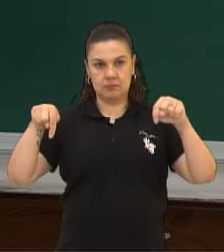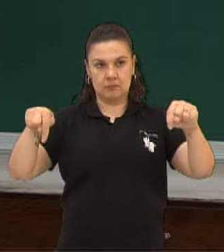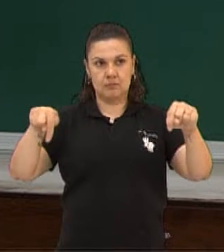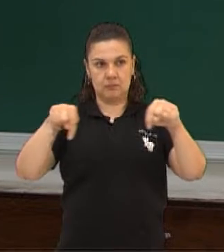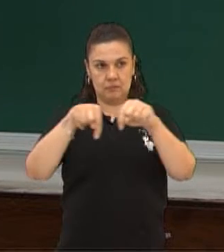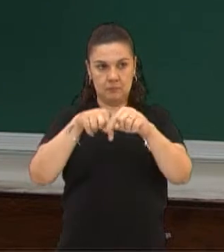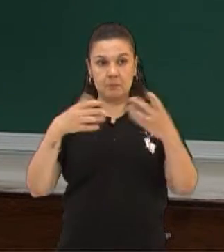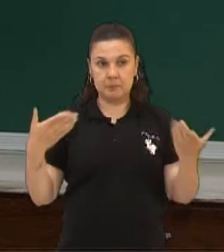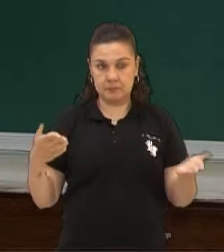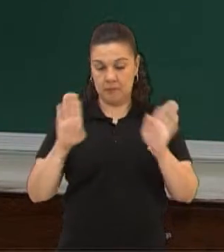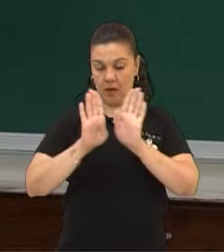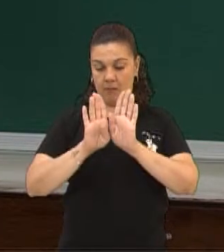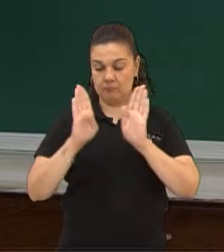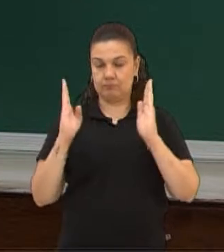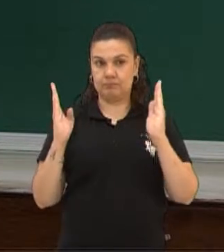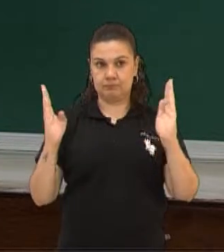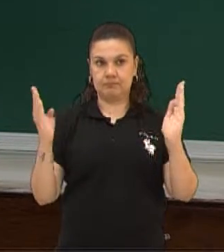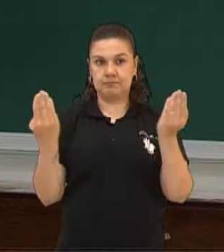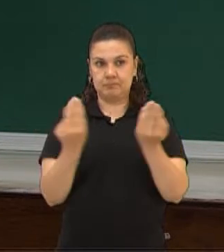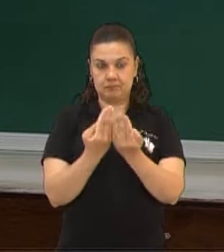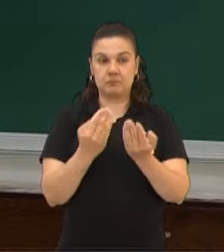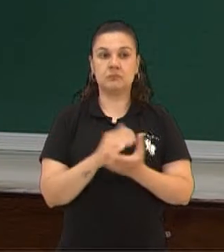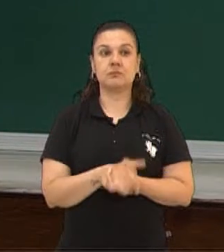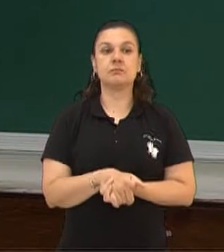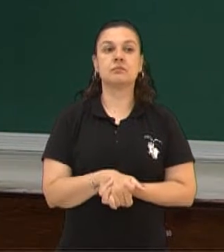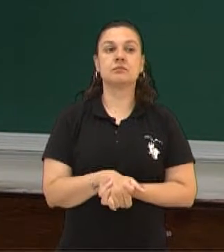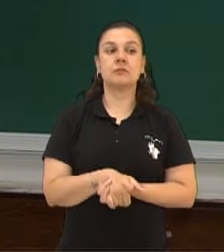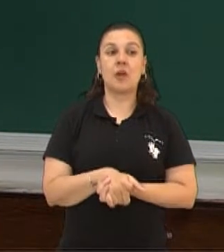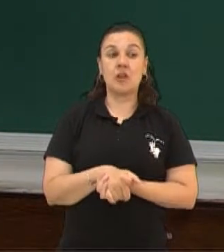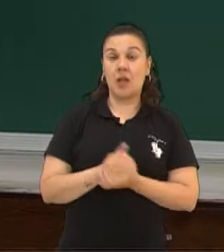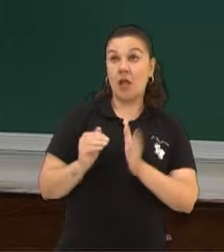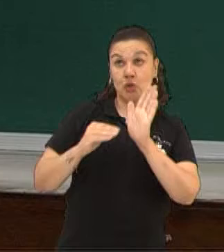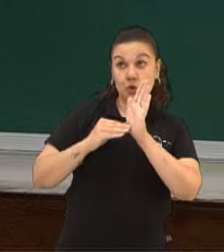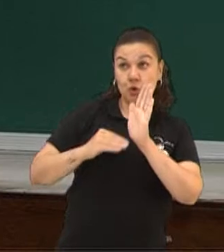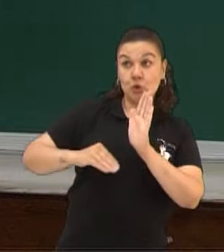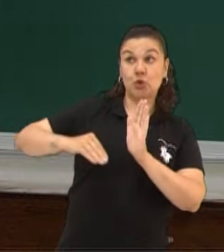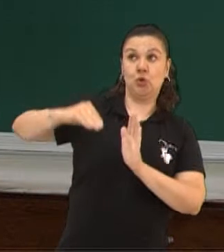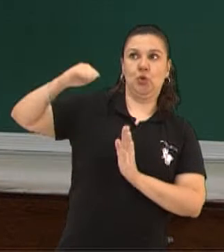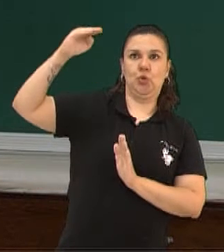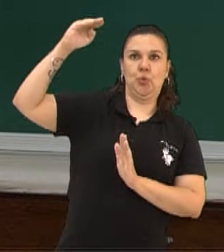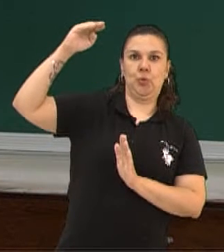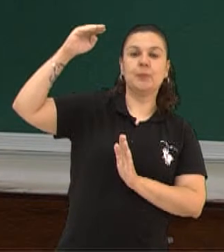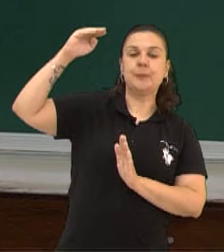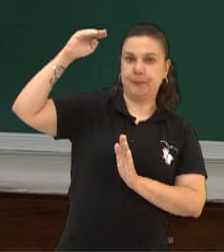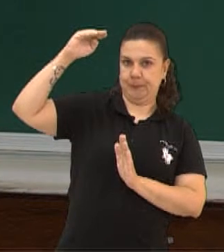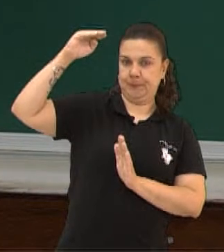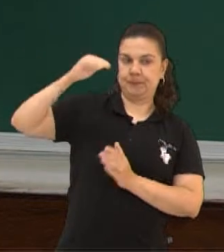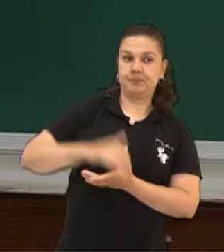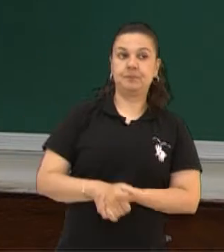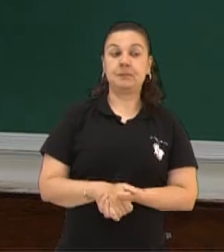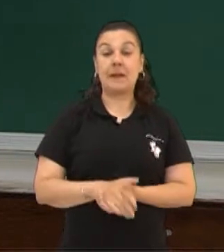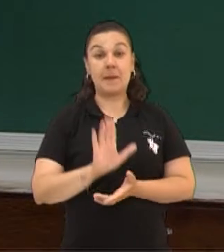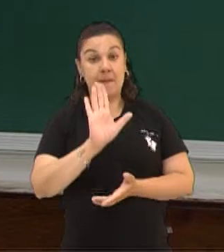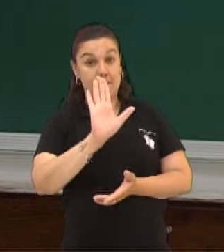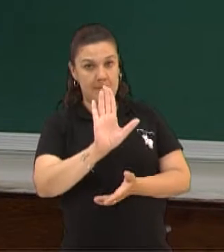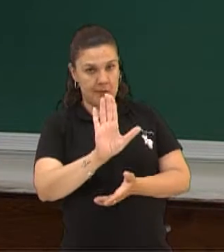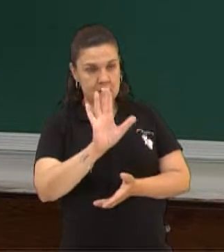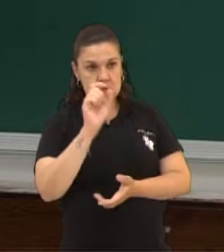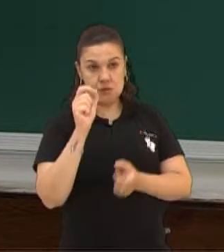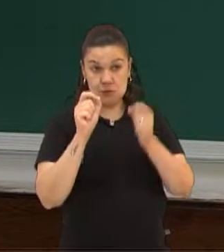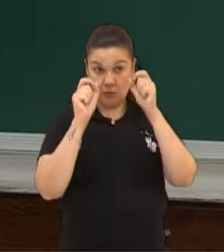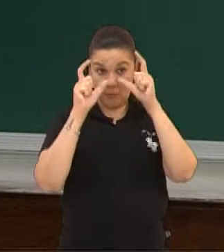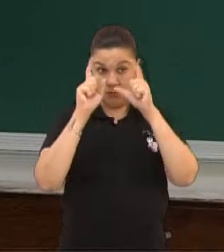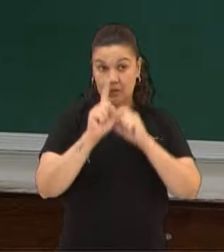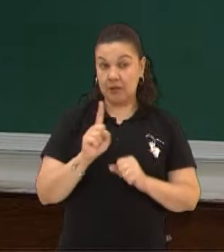isso? Um paralelepípedo. E nós vamos colocar azulejo até o teto dessa cozinha. Porém,